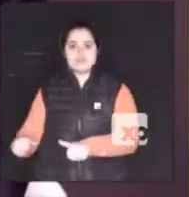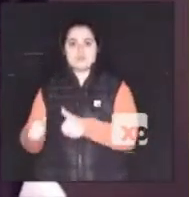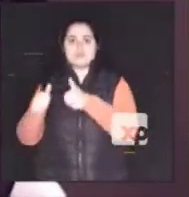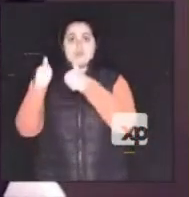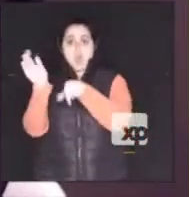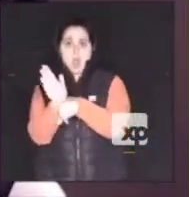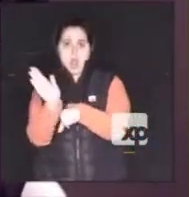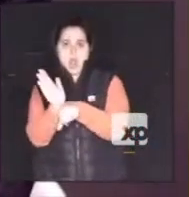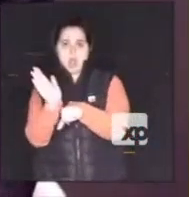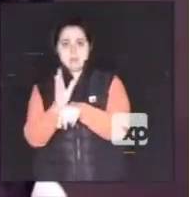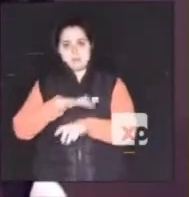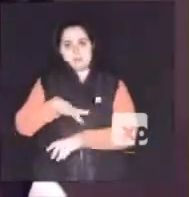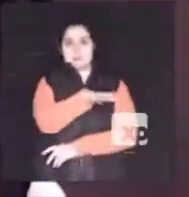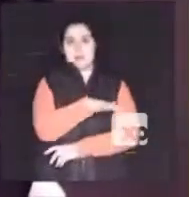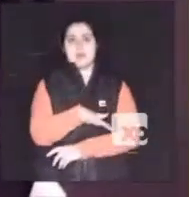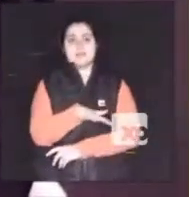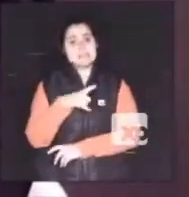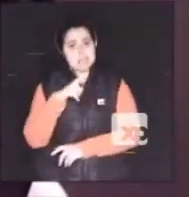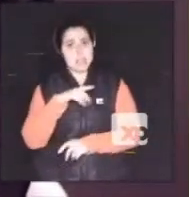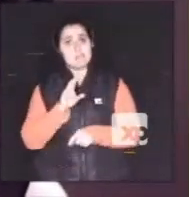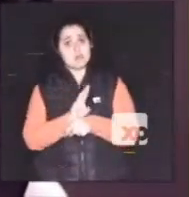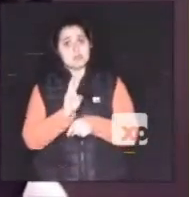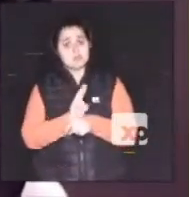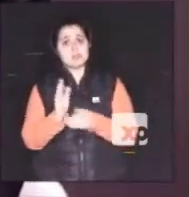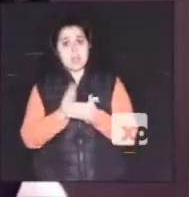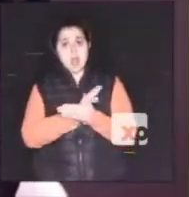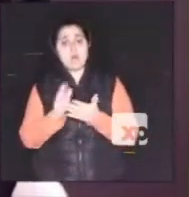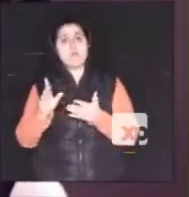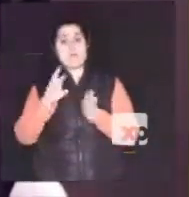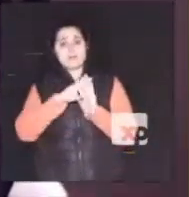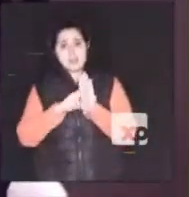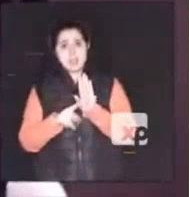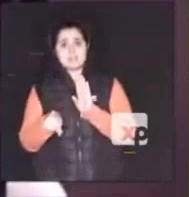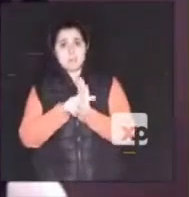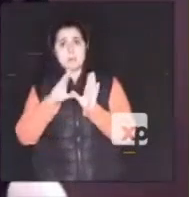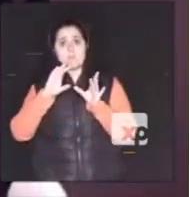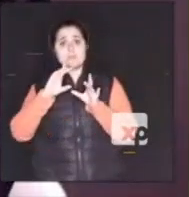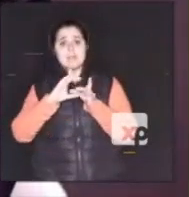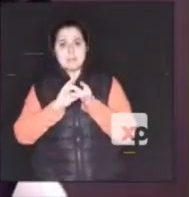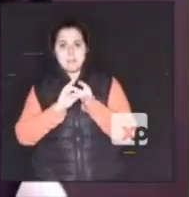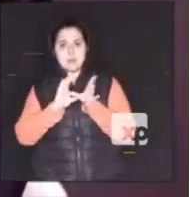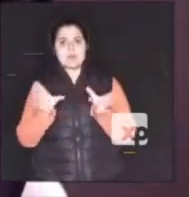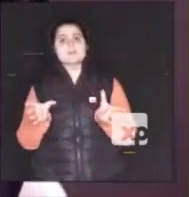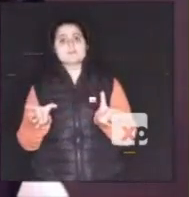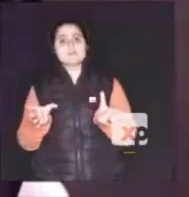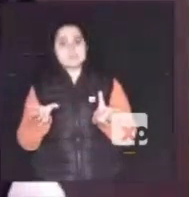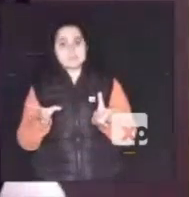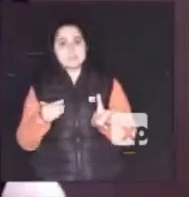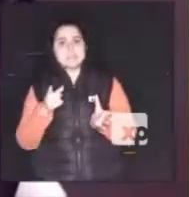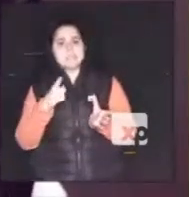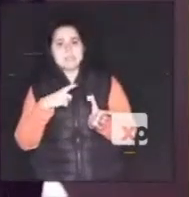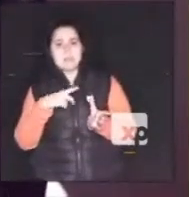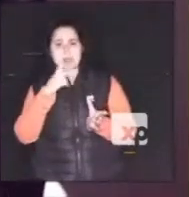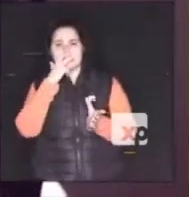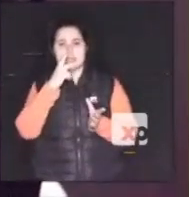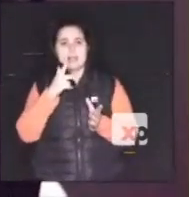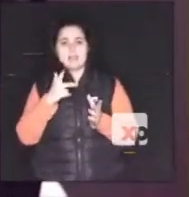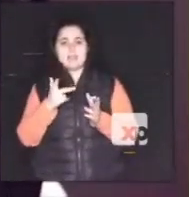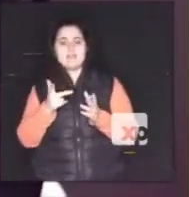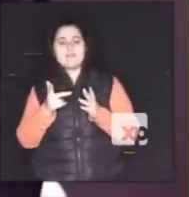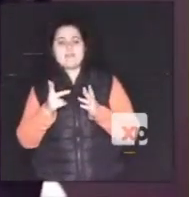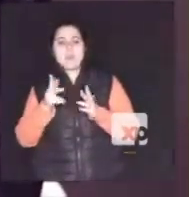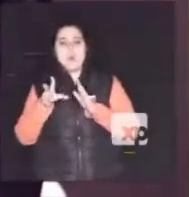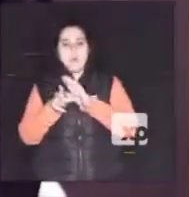nessas áreas e acho que tem protegido as regras da democracia inclusive quando derrubou aquele modelo mafioso de